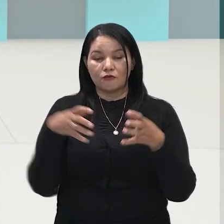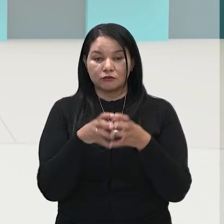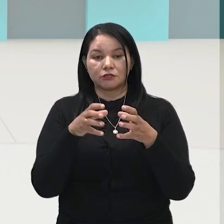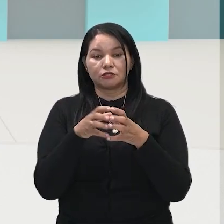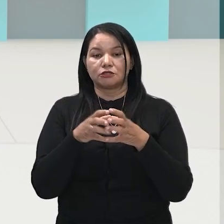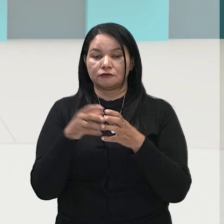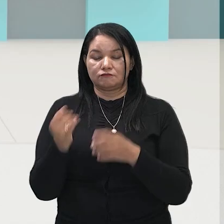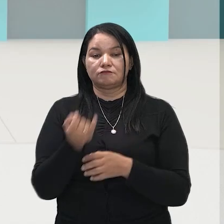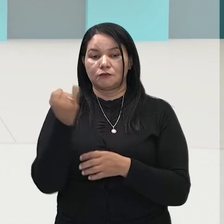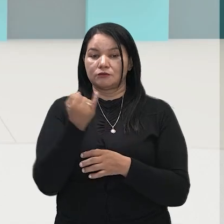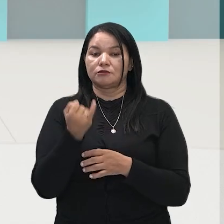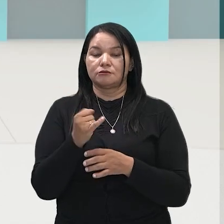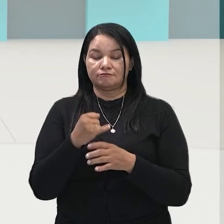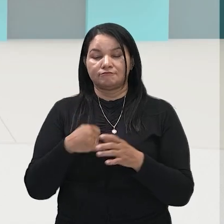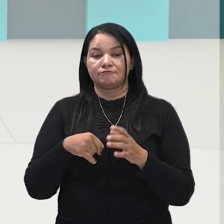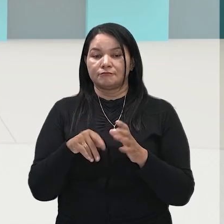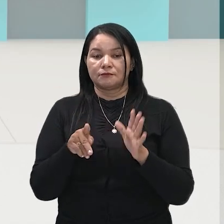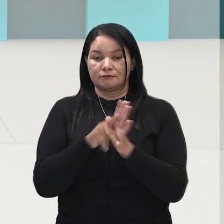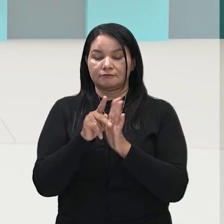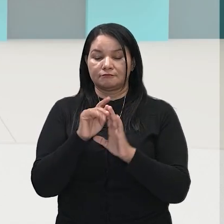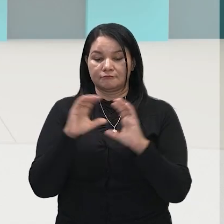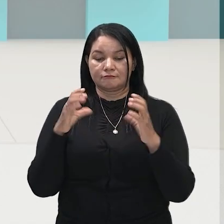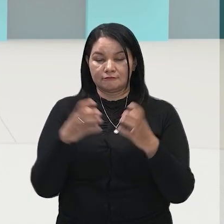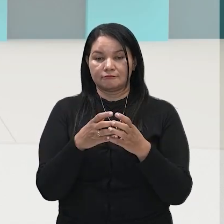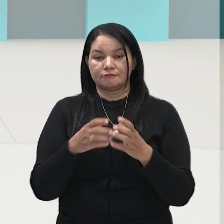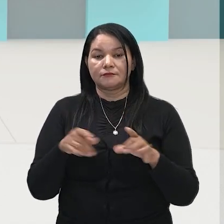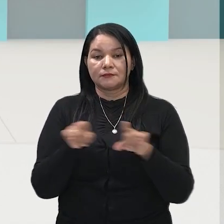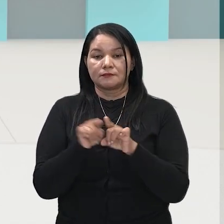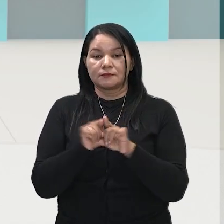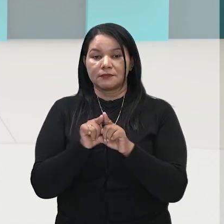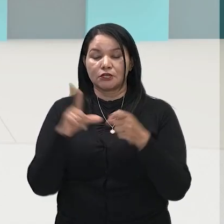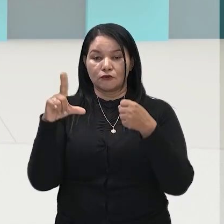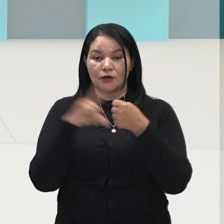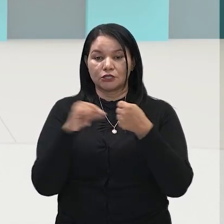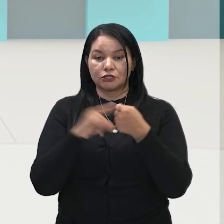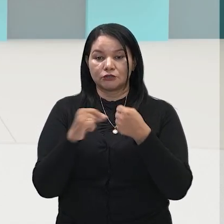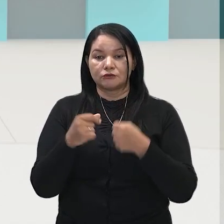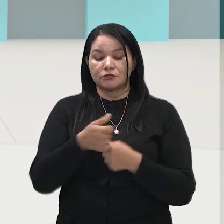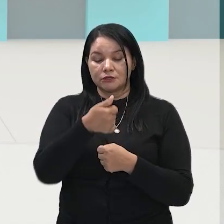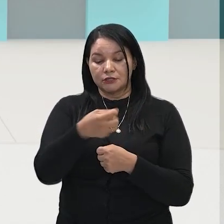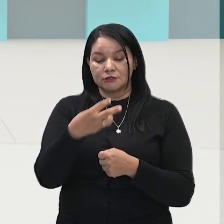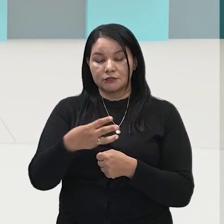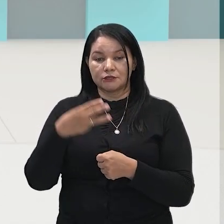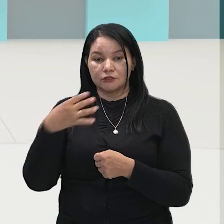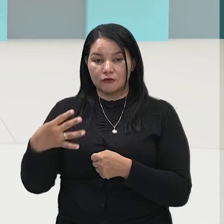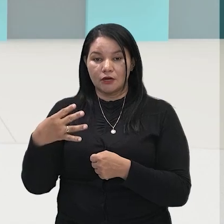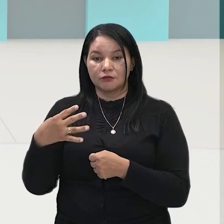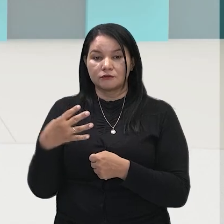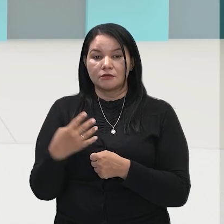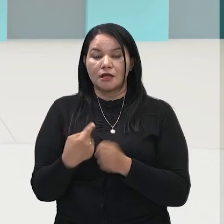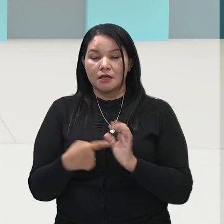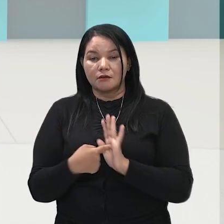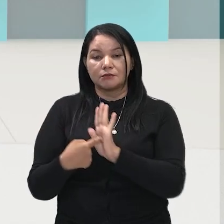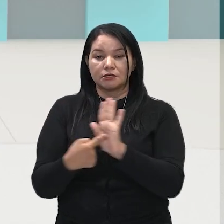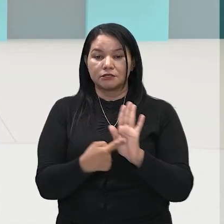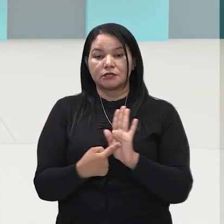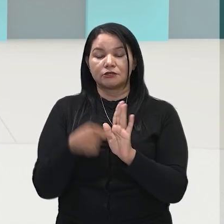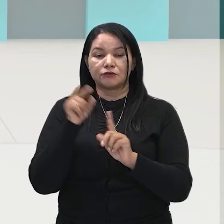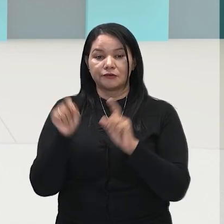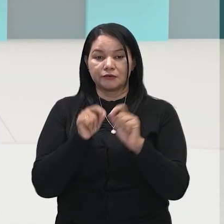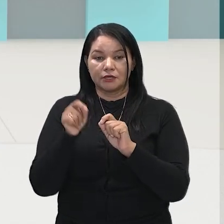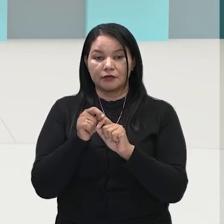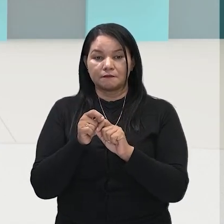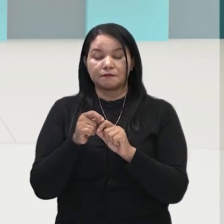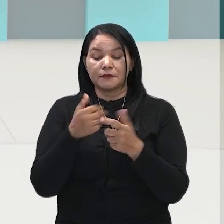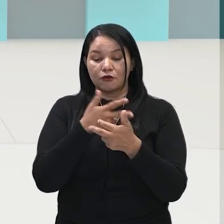coletivo. E percebamos também que no artigo 134, ele nos apresenta que aquilo deve ser